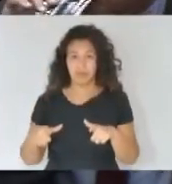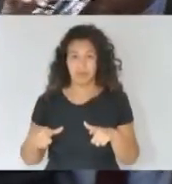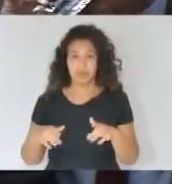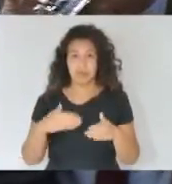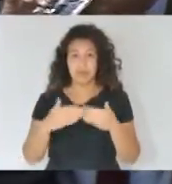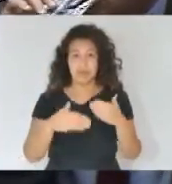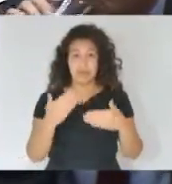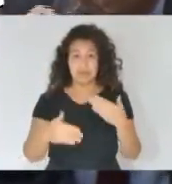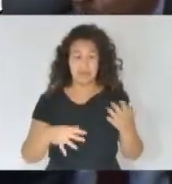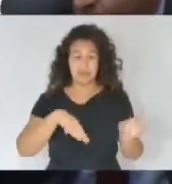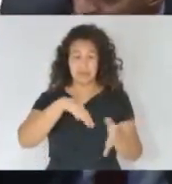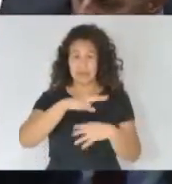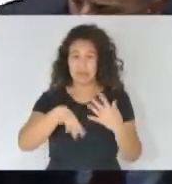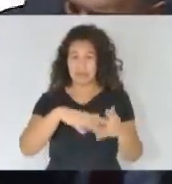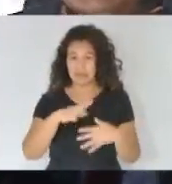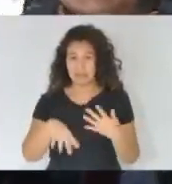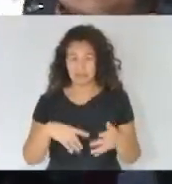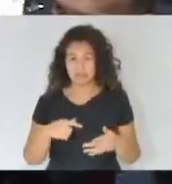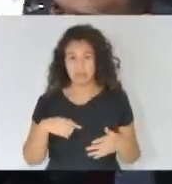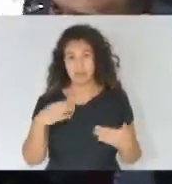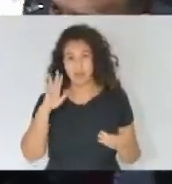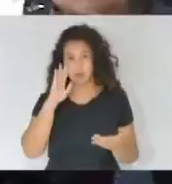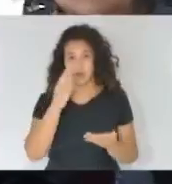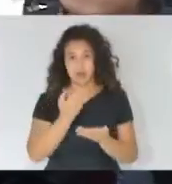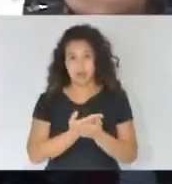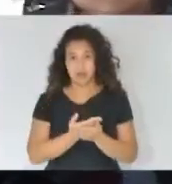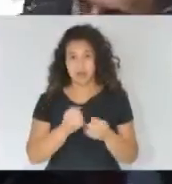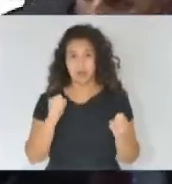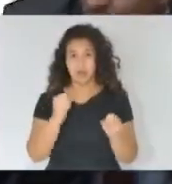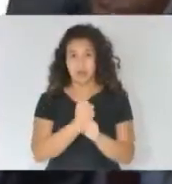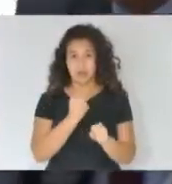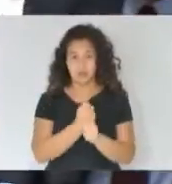um caos. Então, nós acreditamos que a construção e a